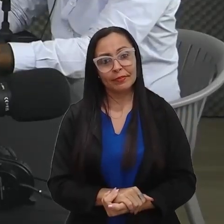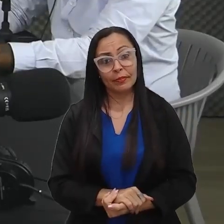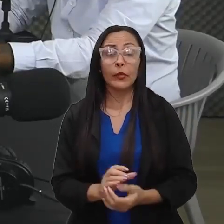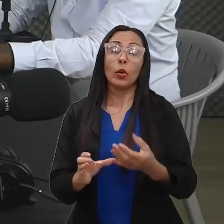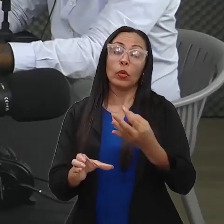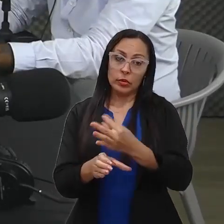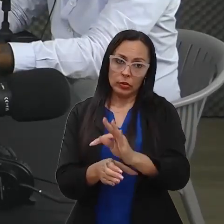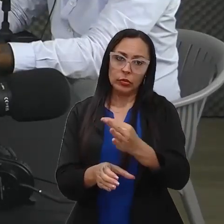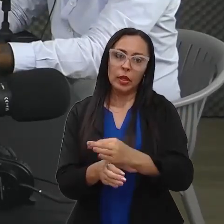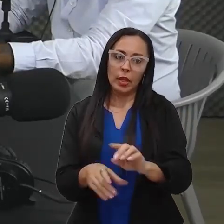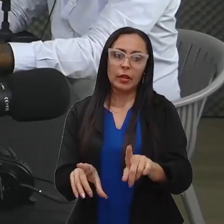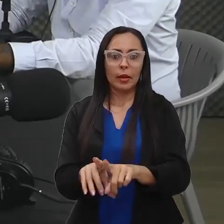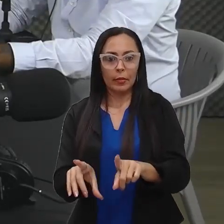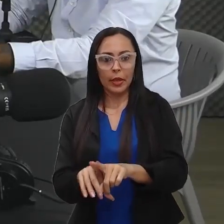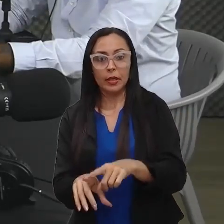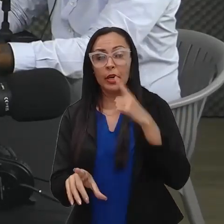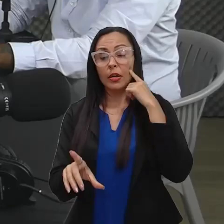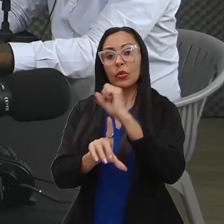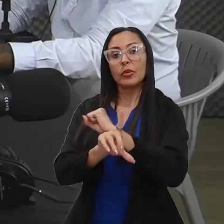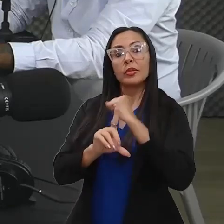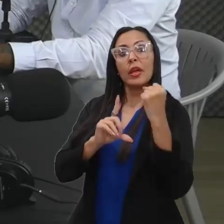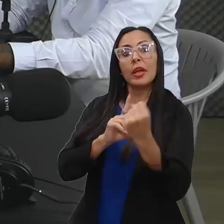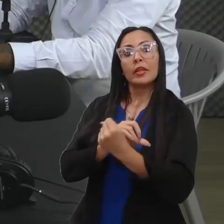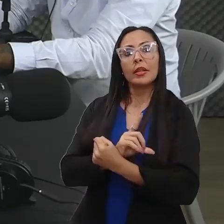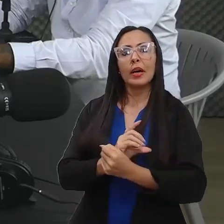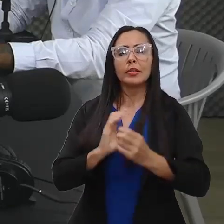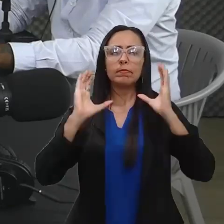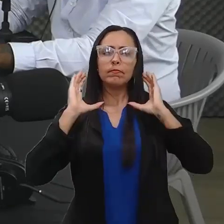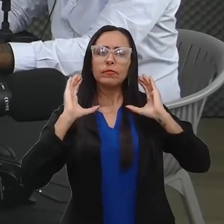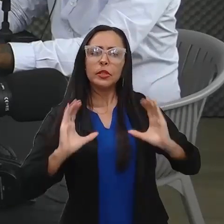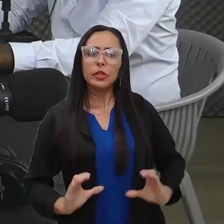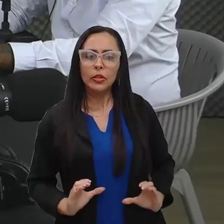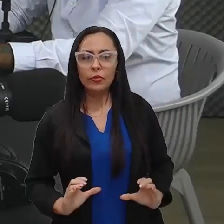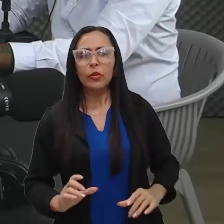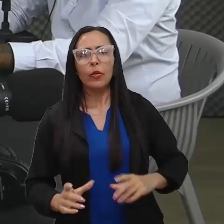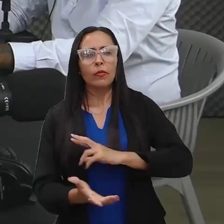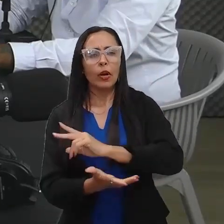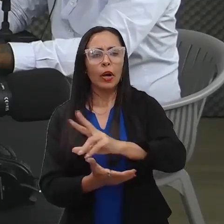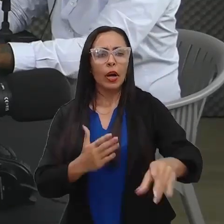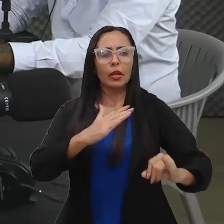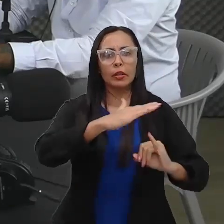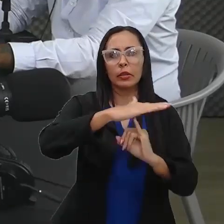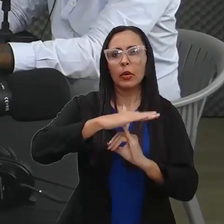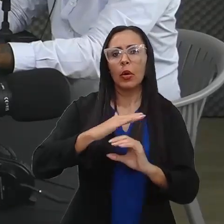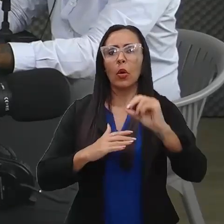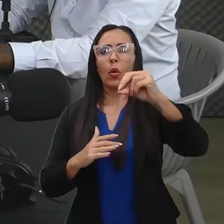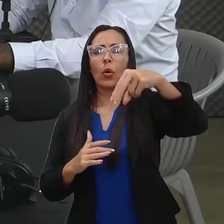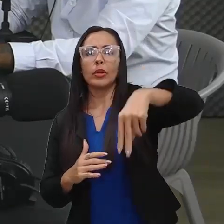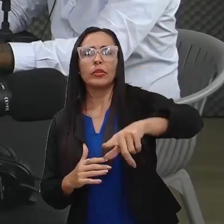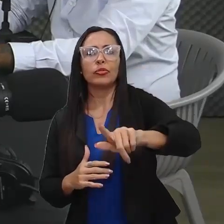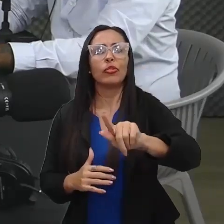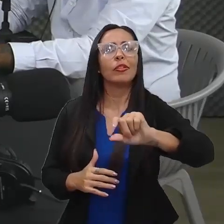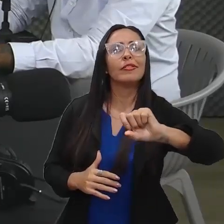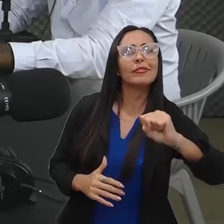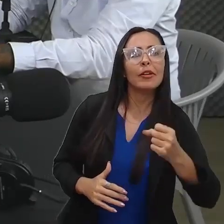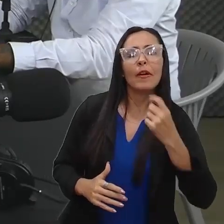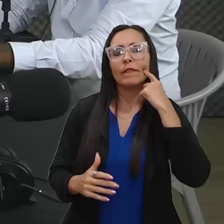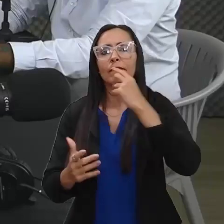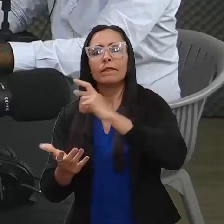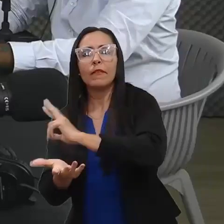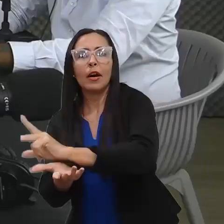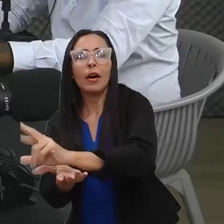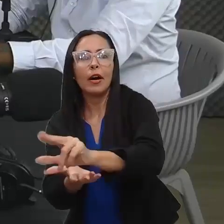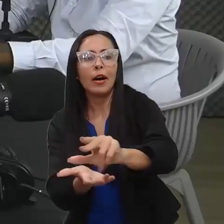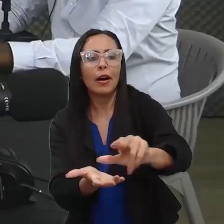Tutelar exerce. A sociedade civil, várias instituições, várias ONGs, várias entidades